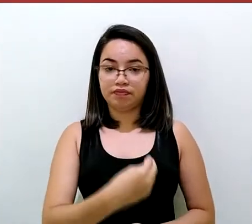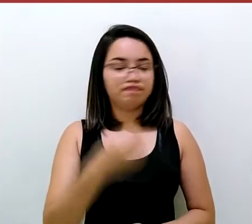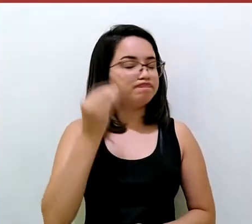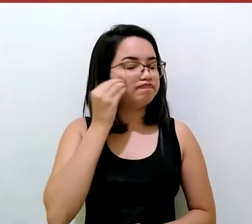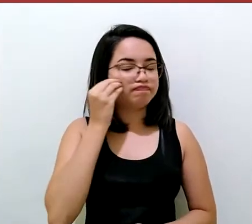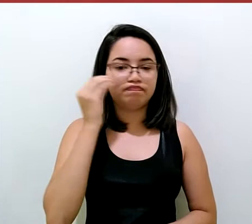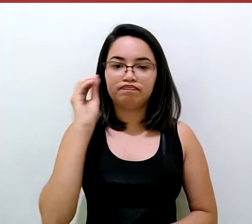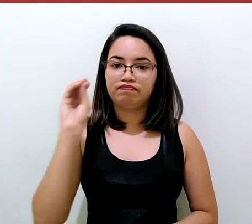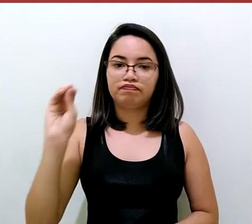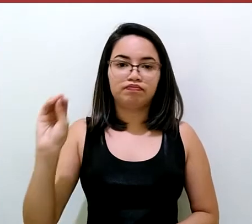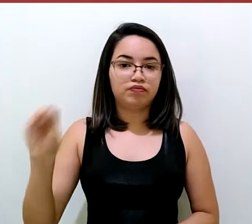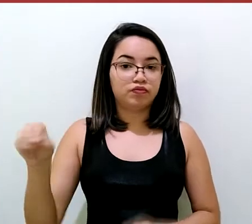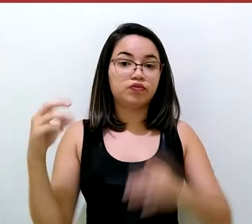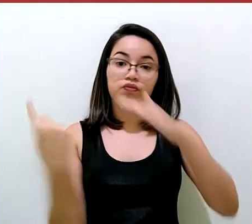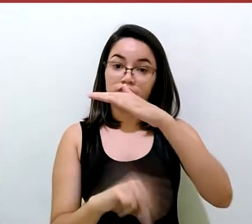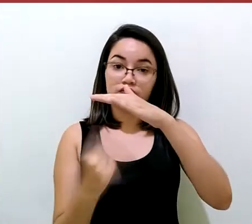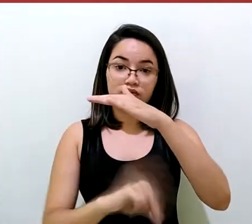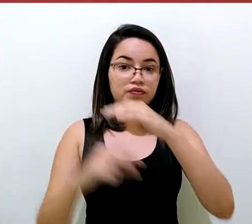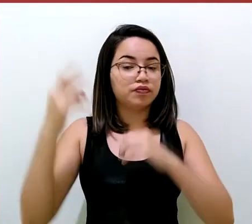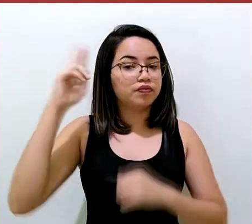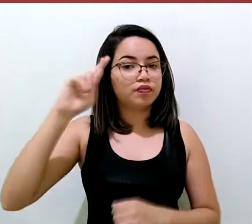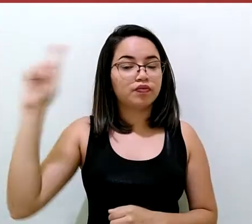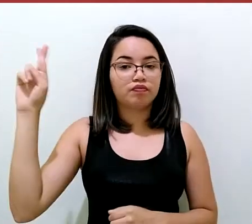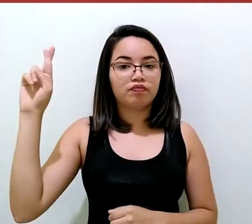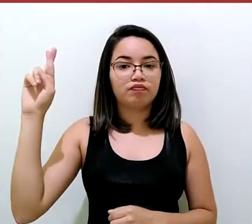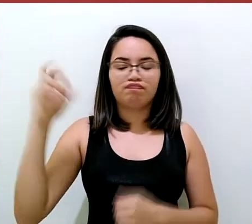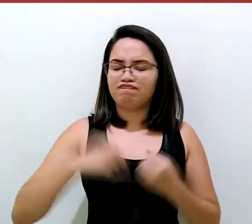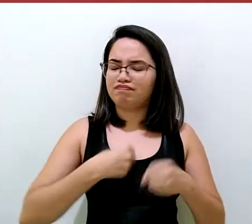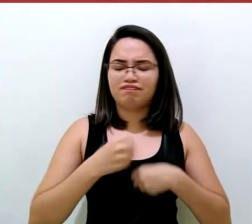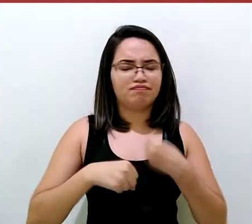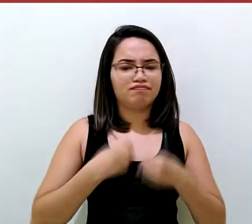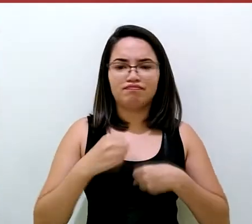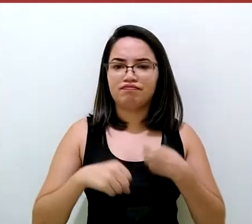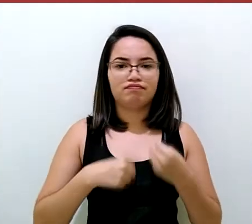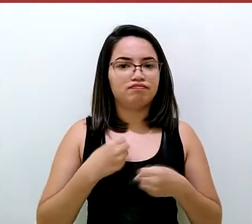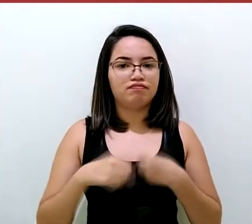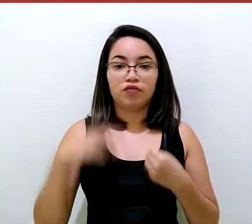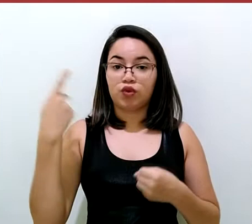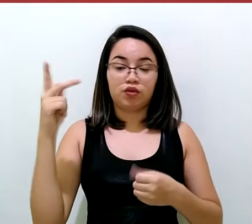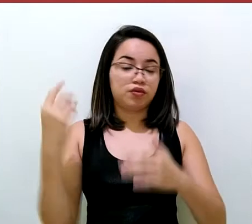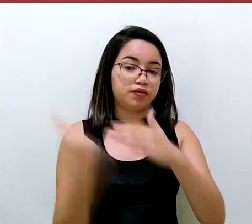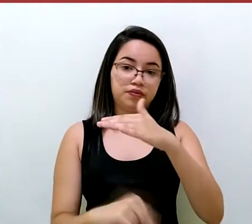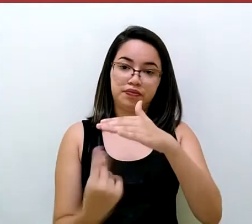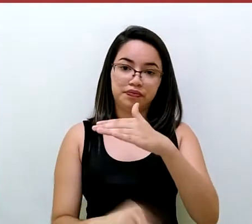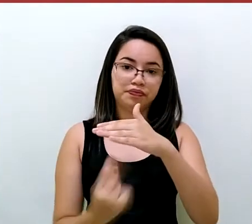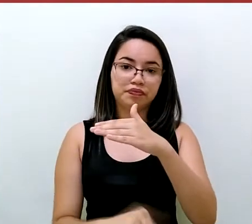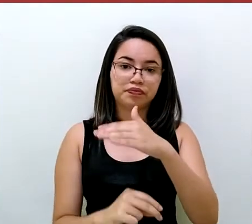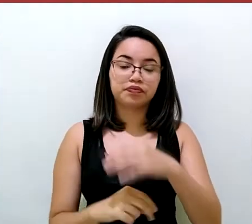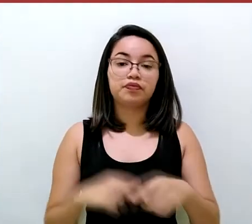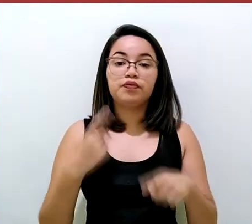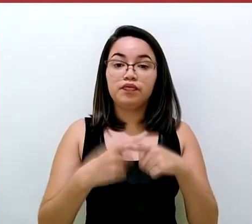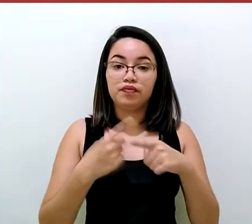filho, não despreze a disciplina do Senhor, nem se magoe com a sua